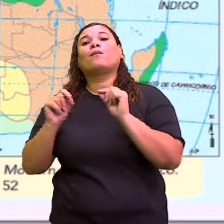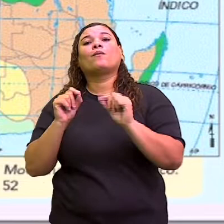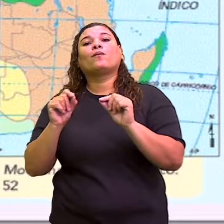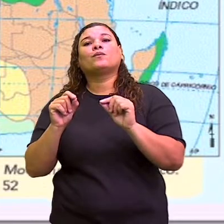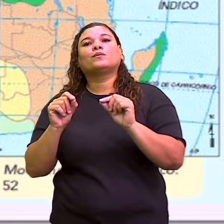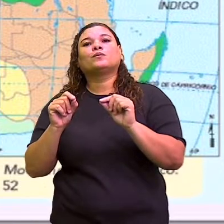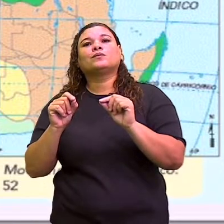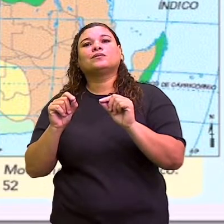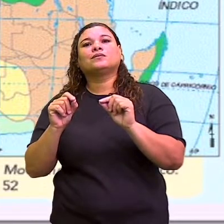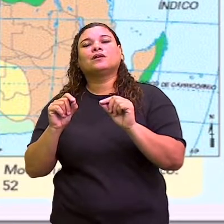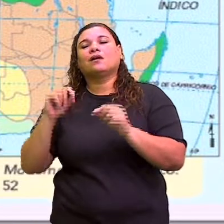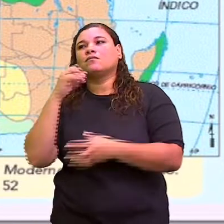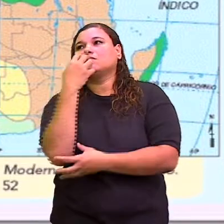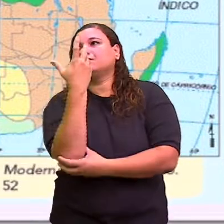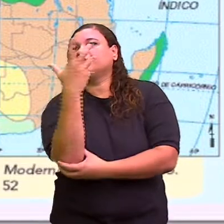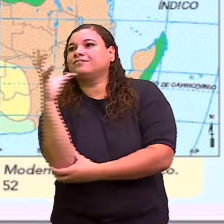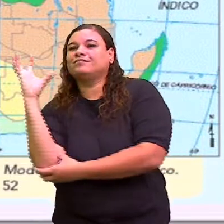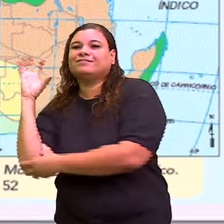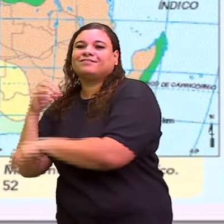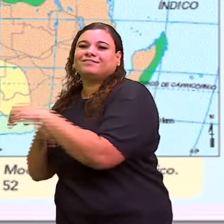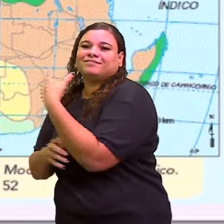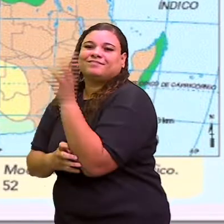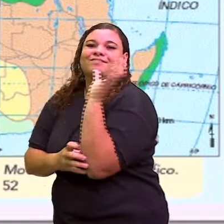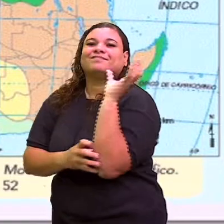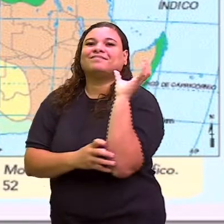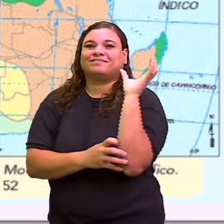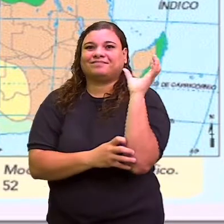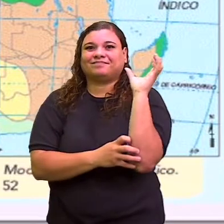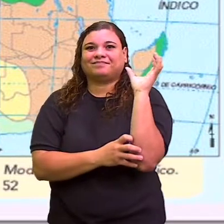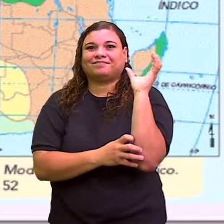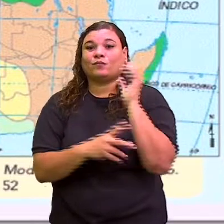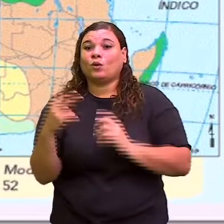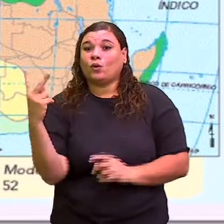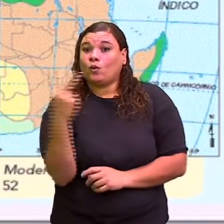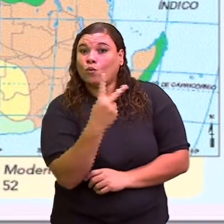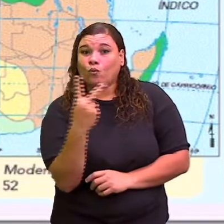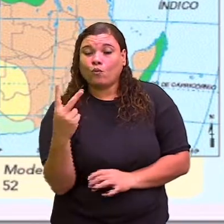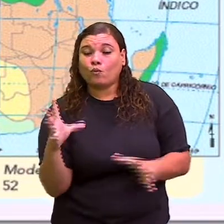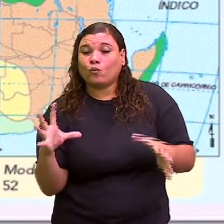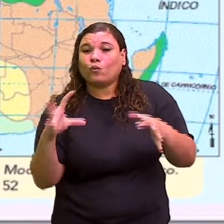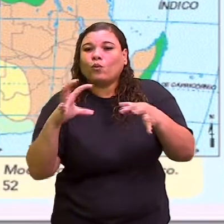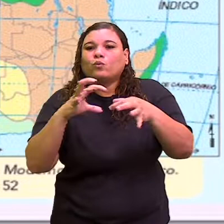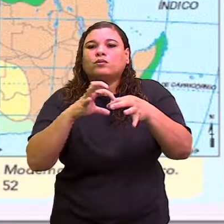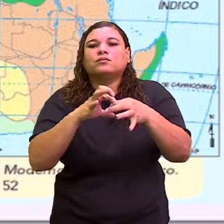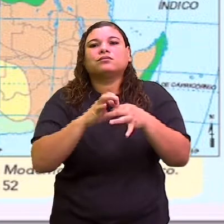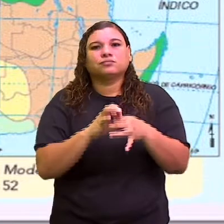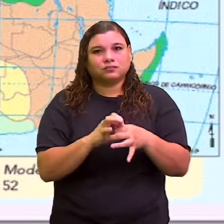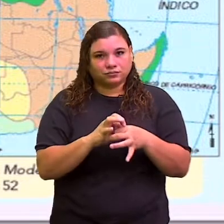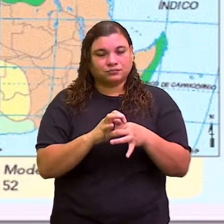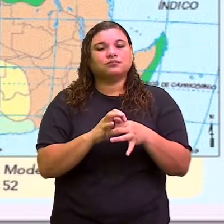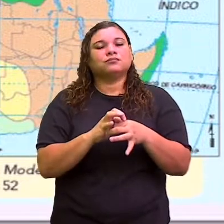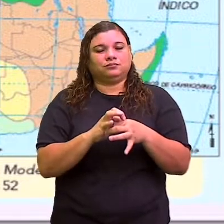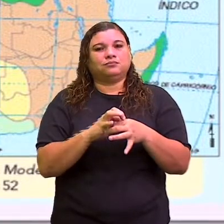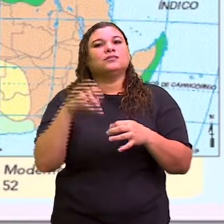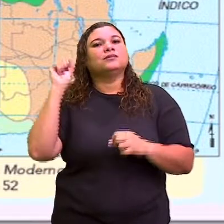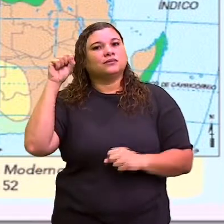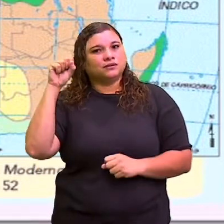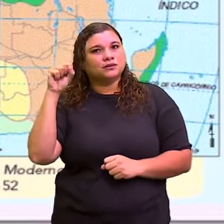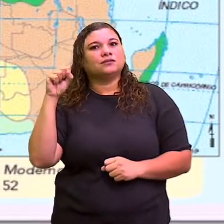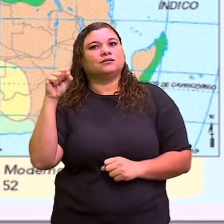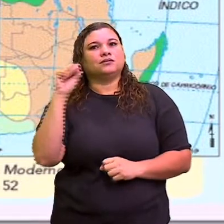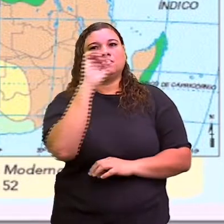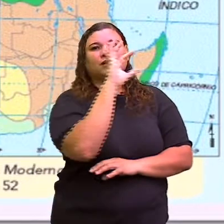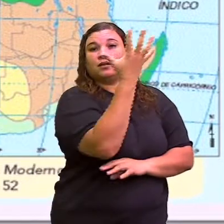Porque clima e vegetação, eles estão interligados. Aonde nós